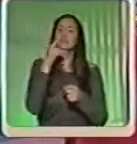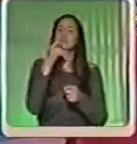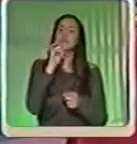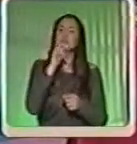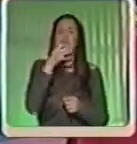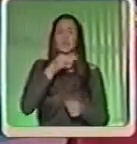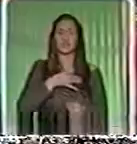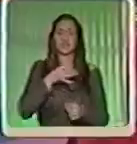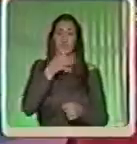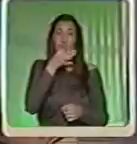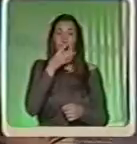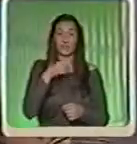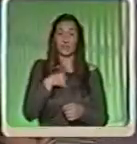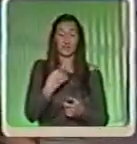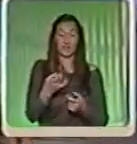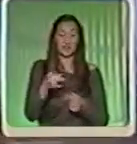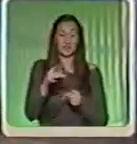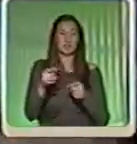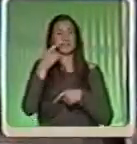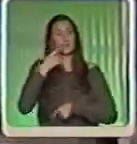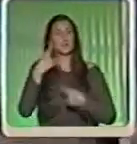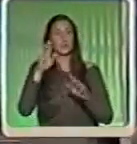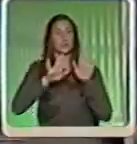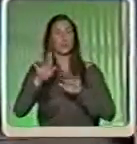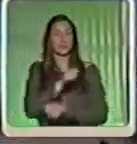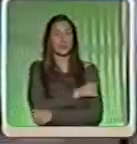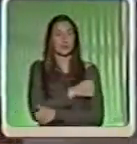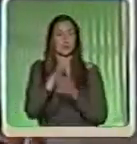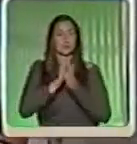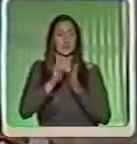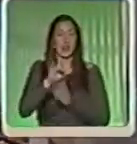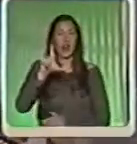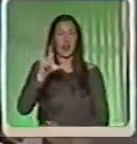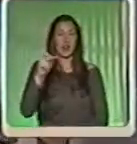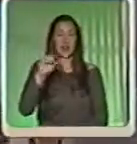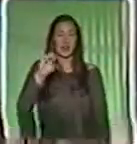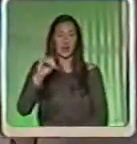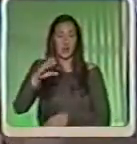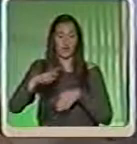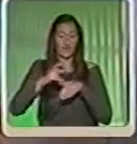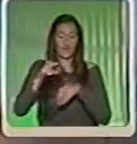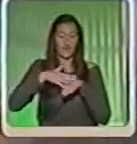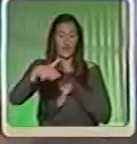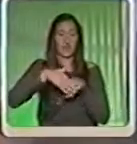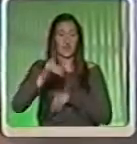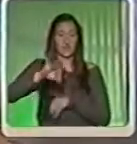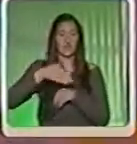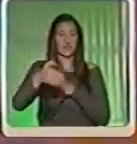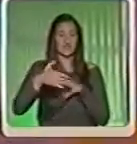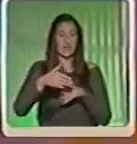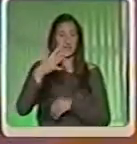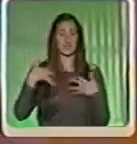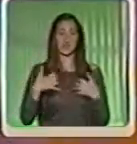falar desta mostra de doçaria conventual que decorre no Algarve, em Lagoa. Que vai decorrer exatamente no próximo fim de semana, a partir